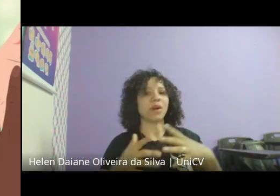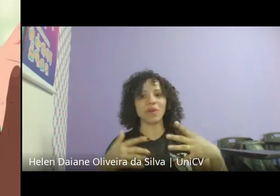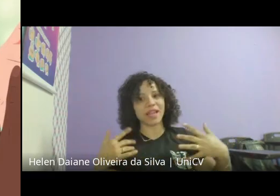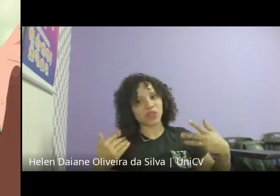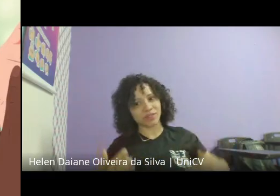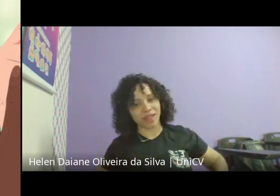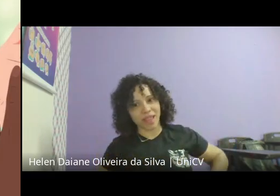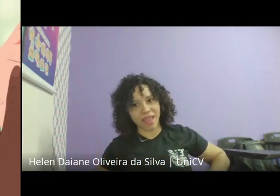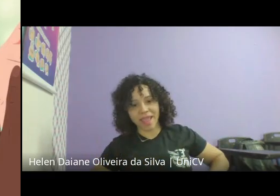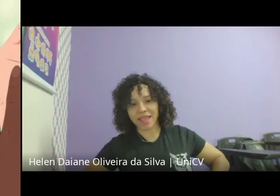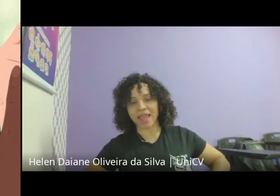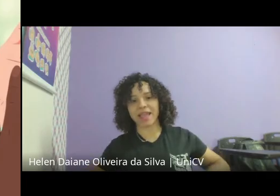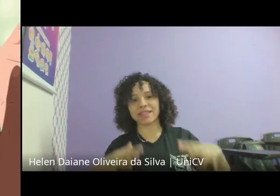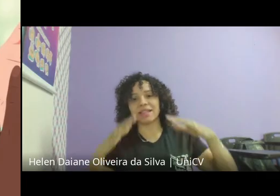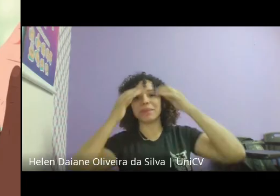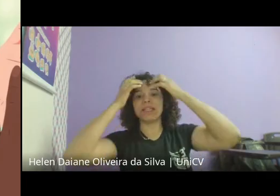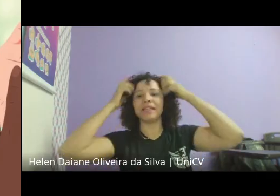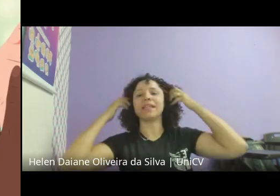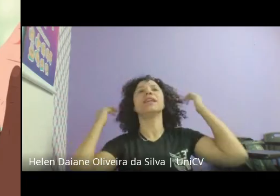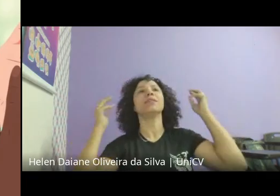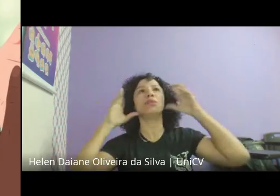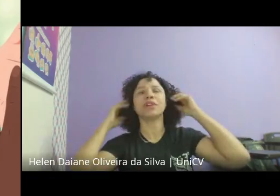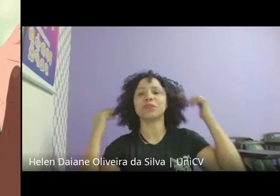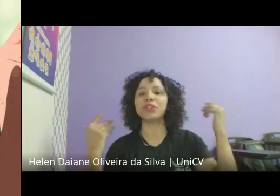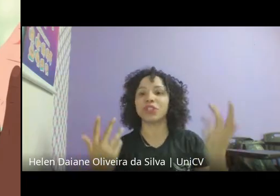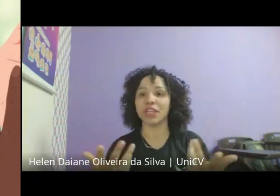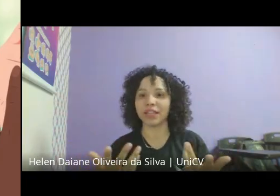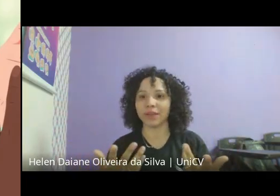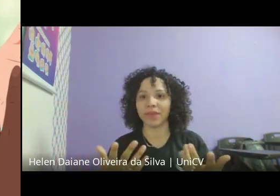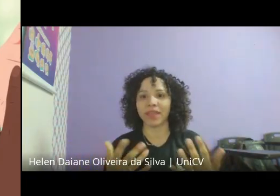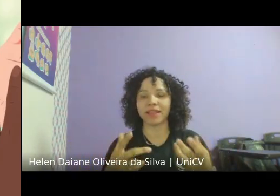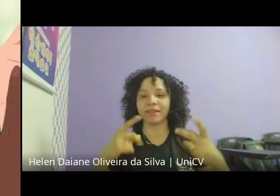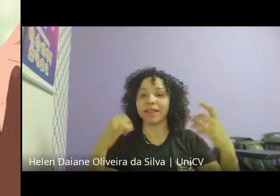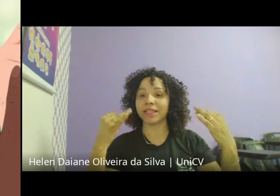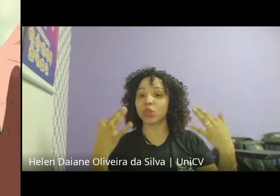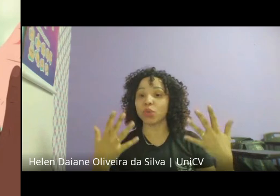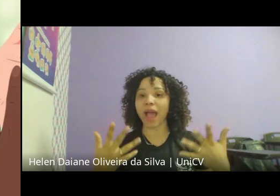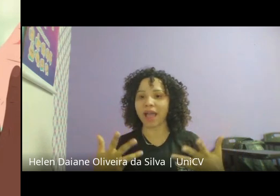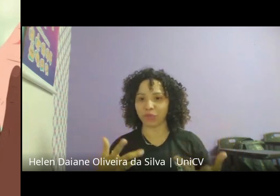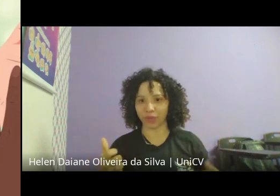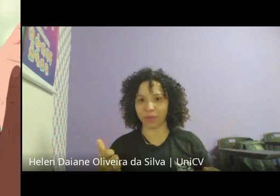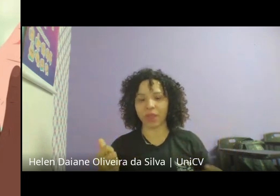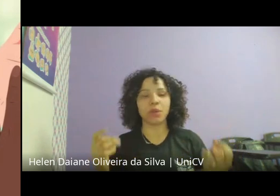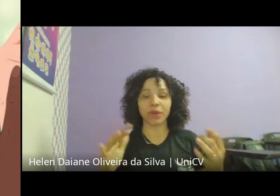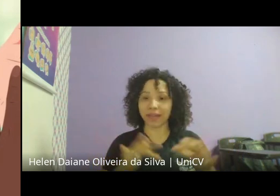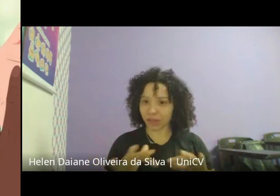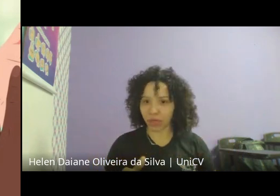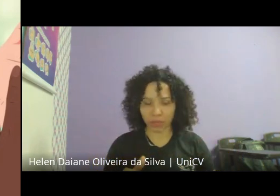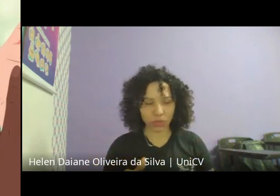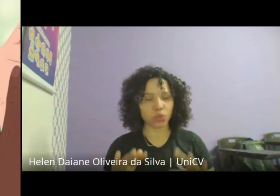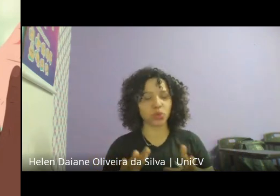Então, se alguém já tem essa mania, por favor, tire, tá? Tem que ser suave.